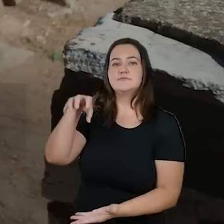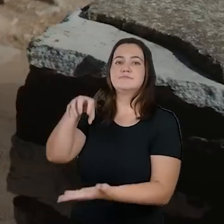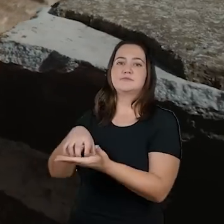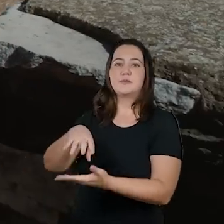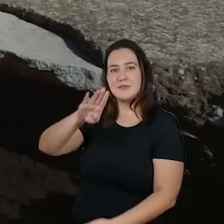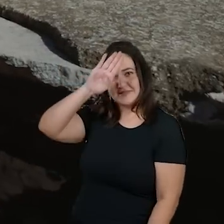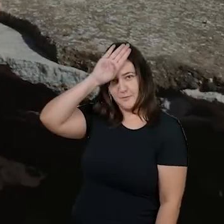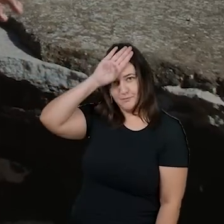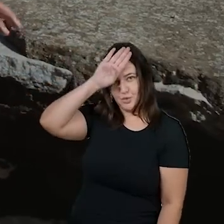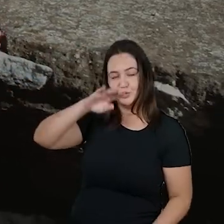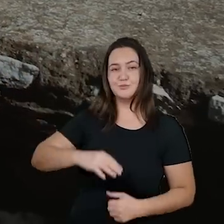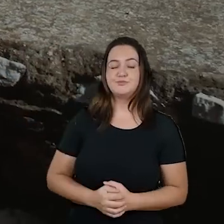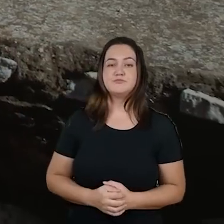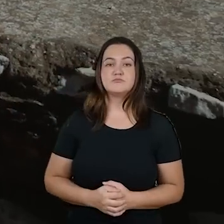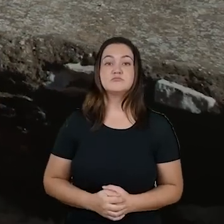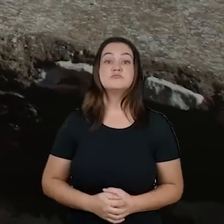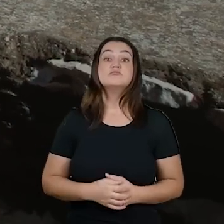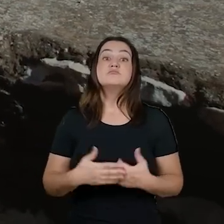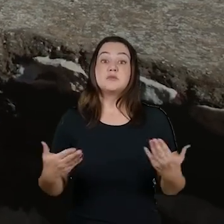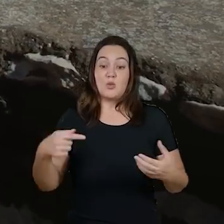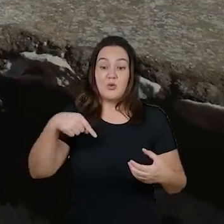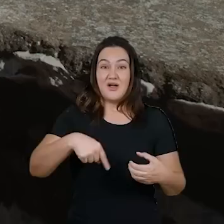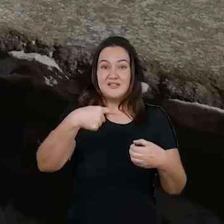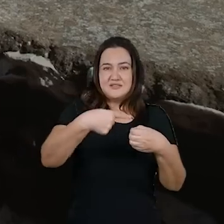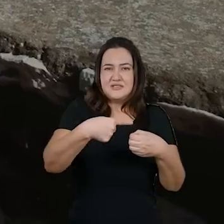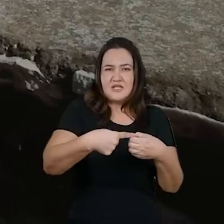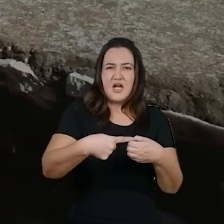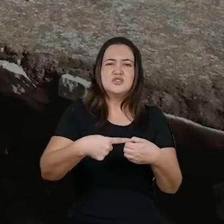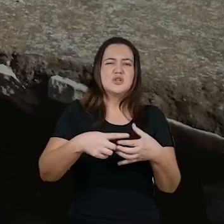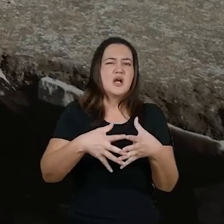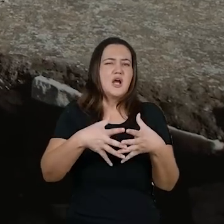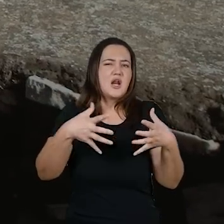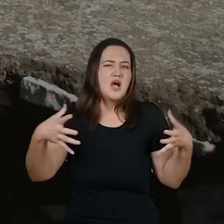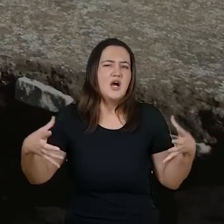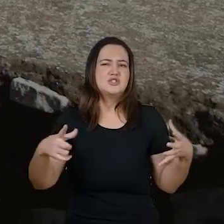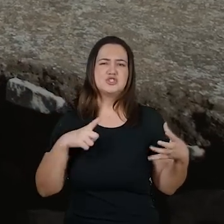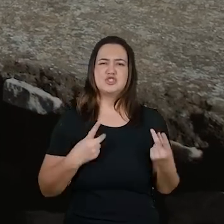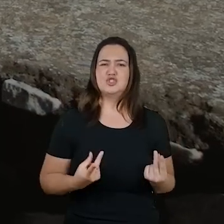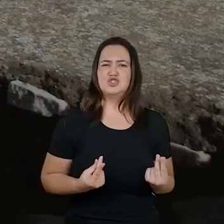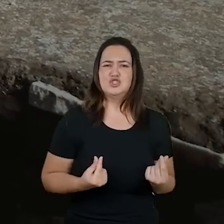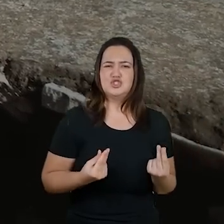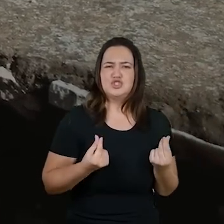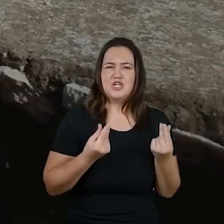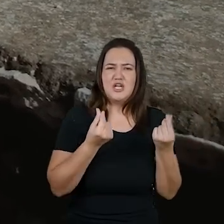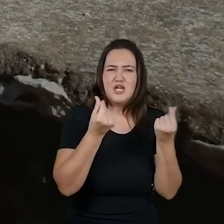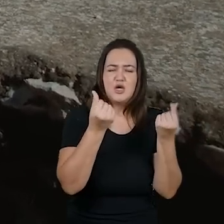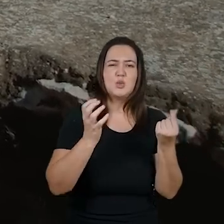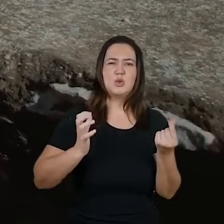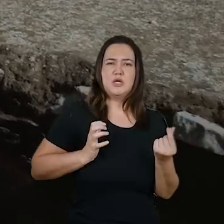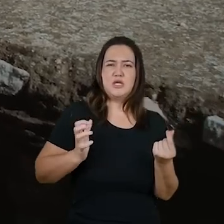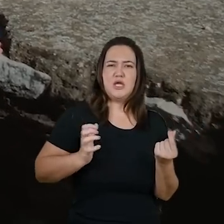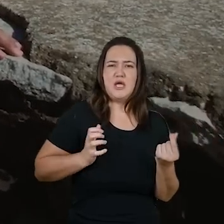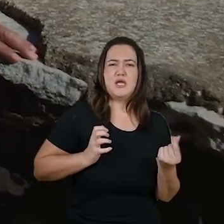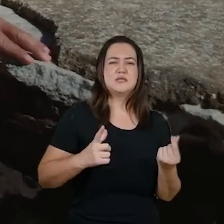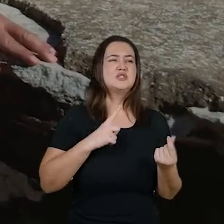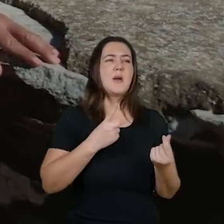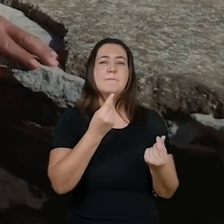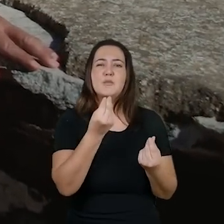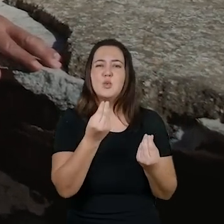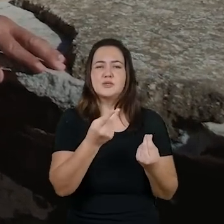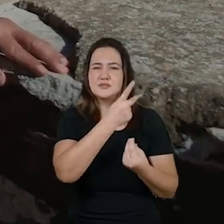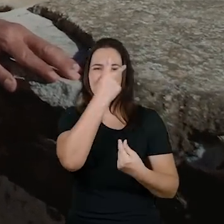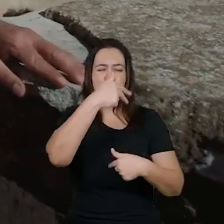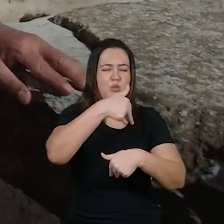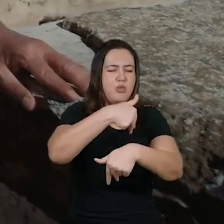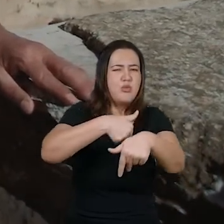era grandiosíssimo e havia muito dinheiro, muita riqueza, muita fortuna. Não é por menos